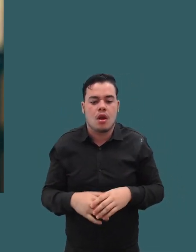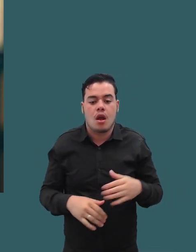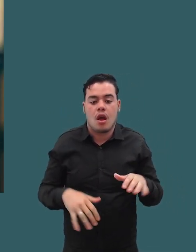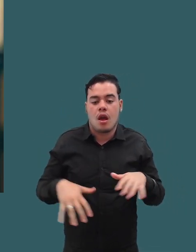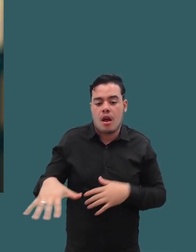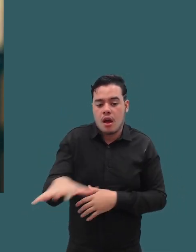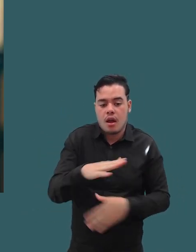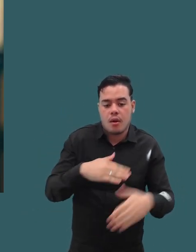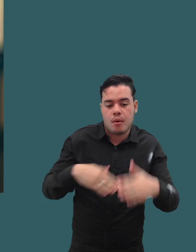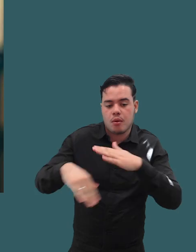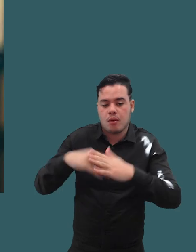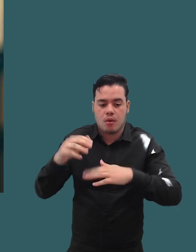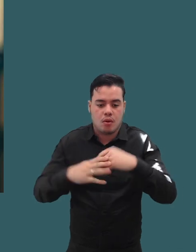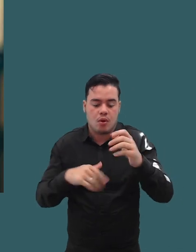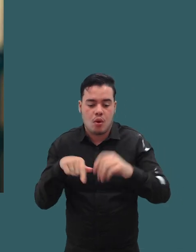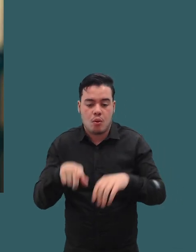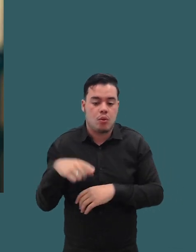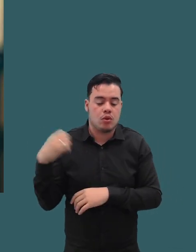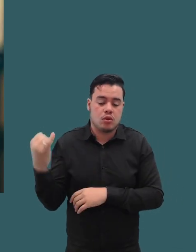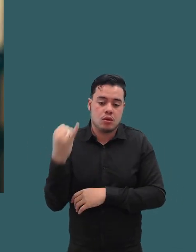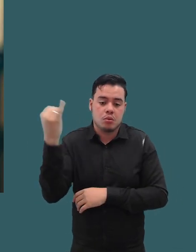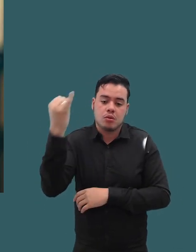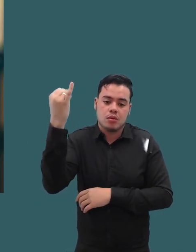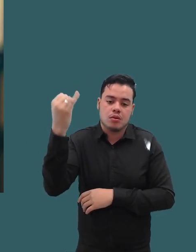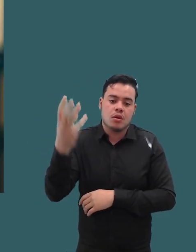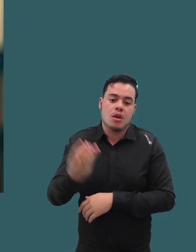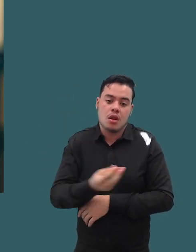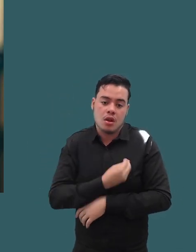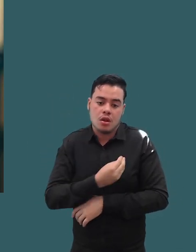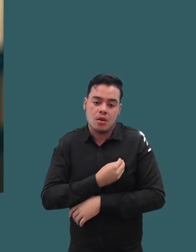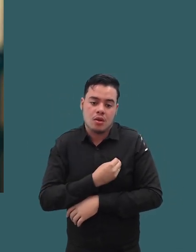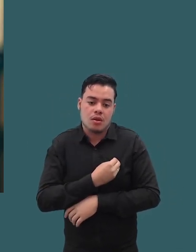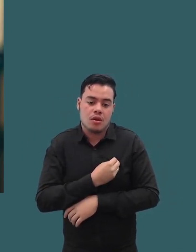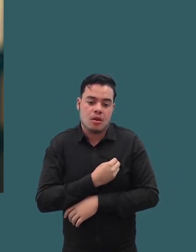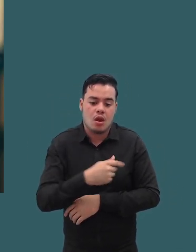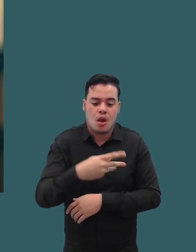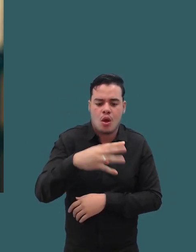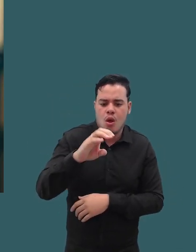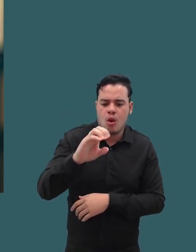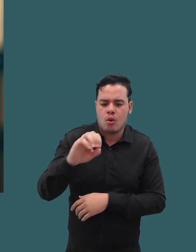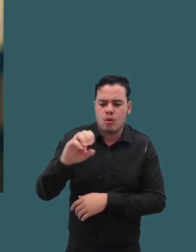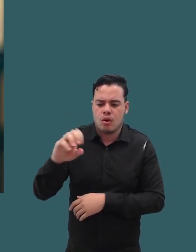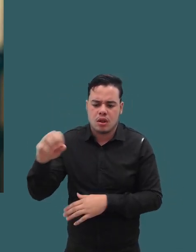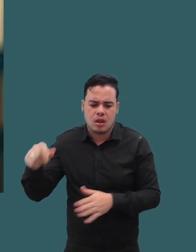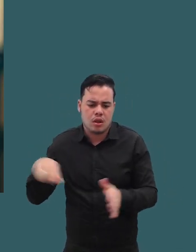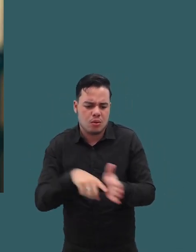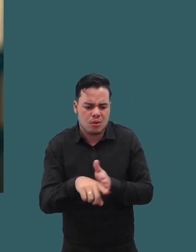fontes importantes que estão presentes nesses grupos.